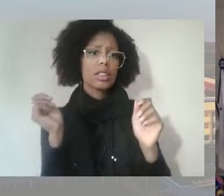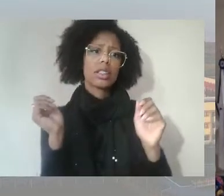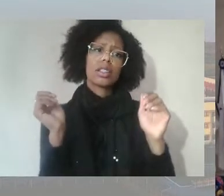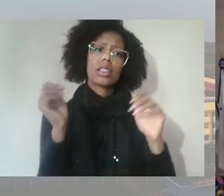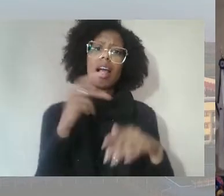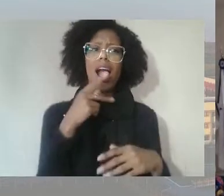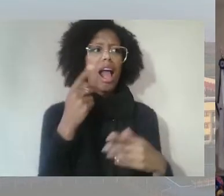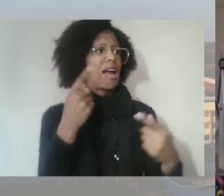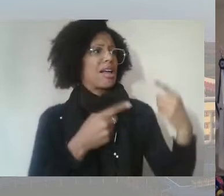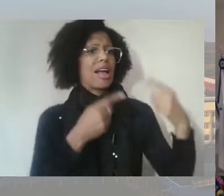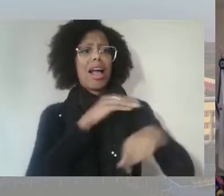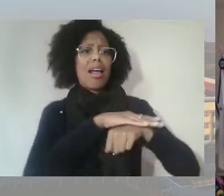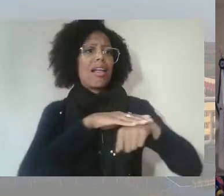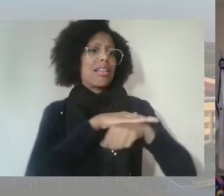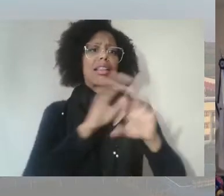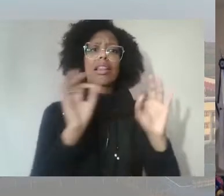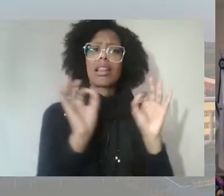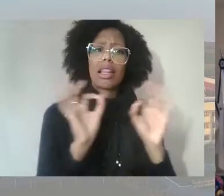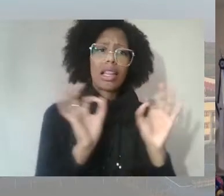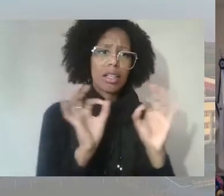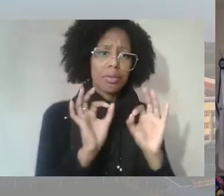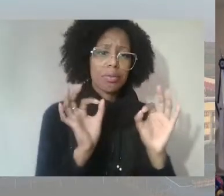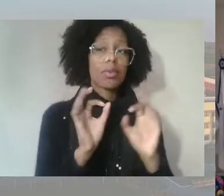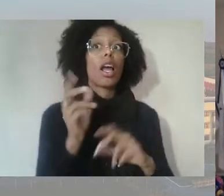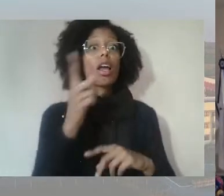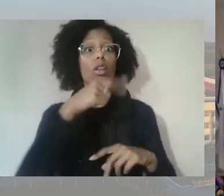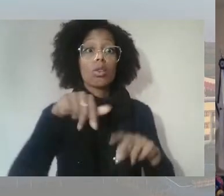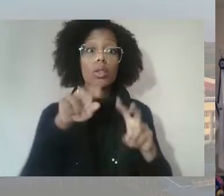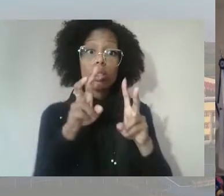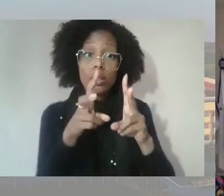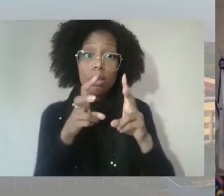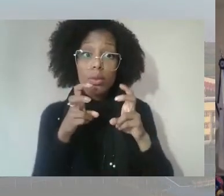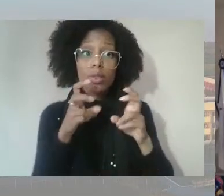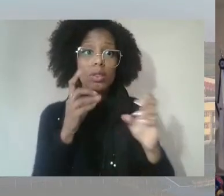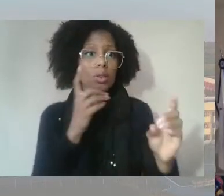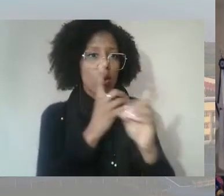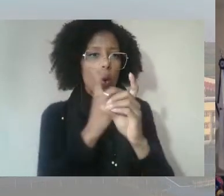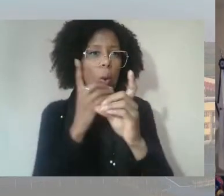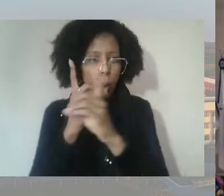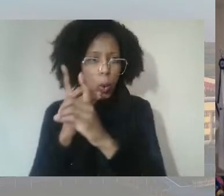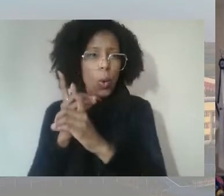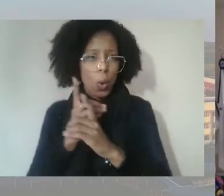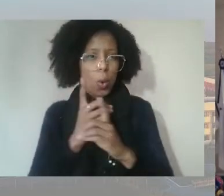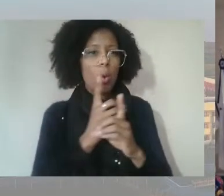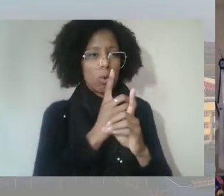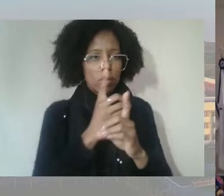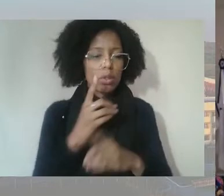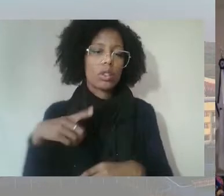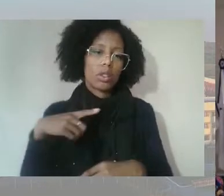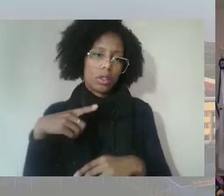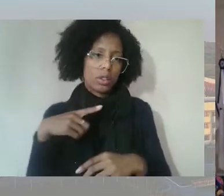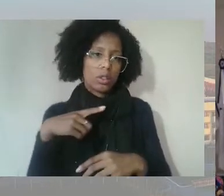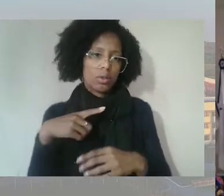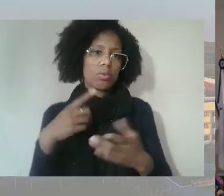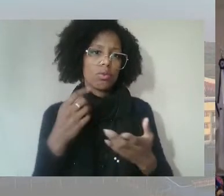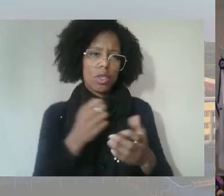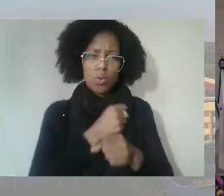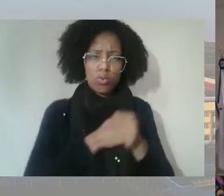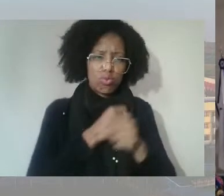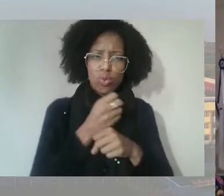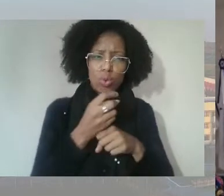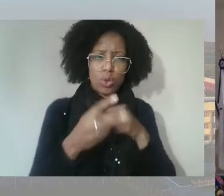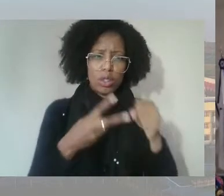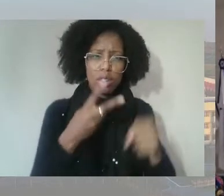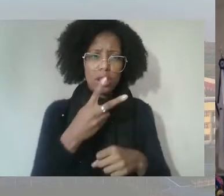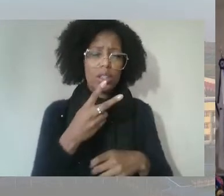diálogo, aí a gente vai perceber que muitos encontros foram feitos nesses últimos dois anos e meio,